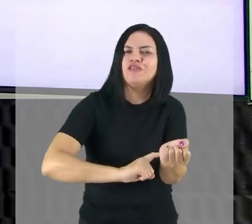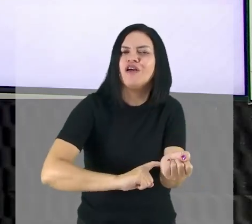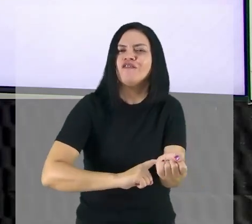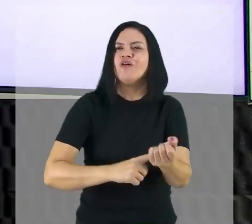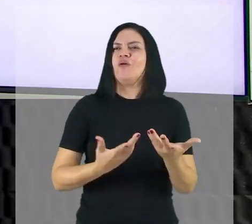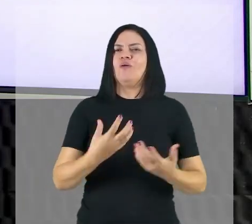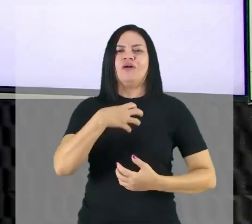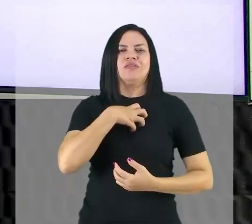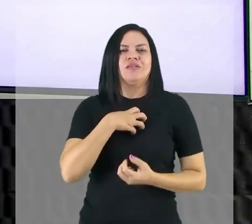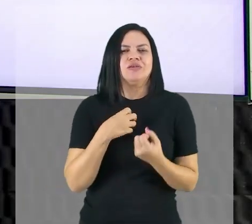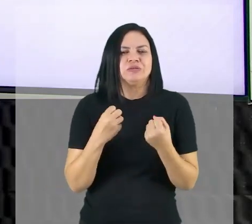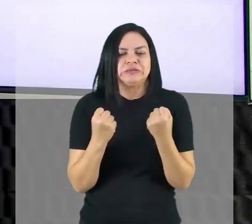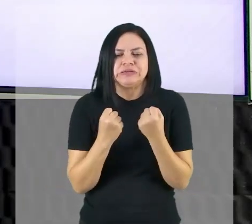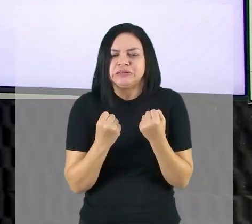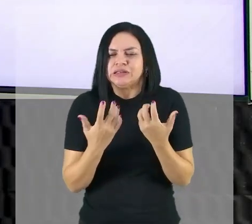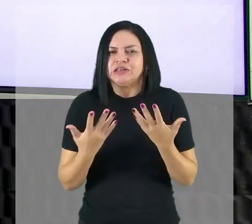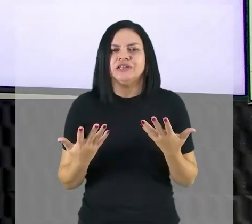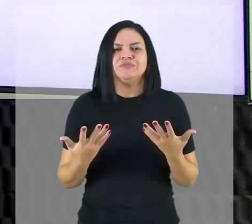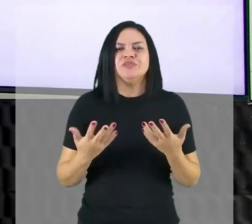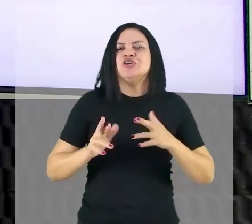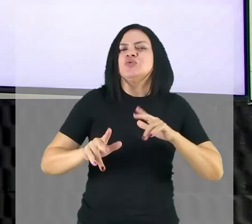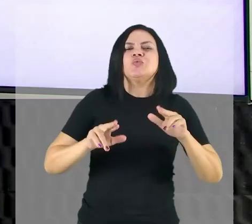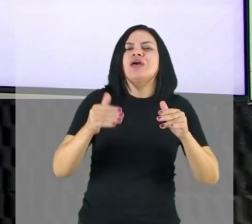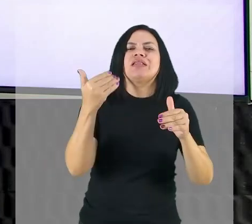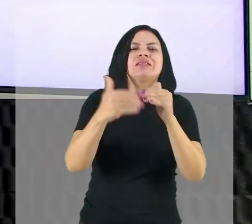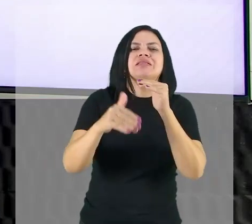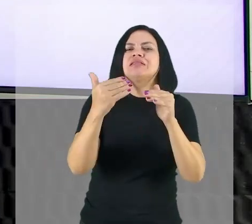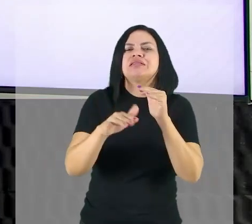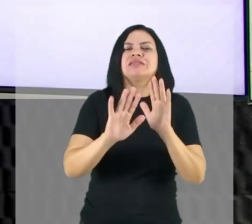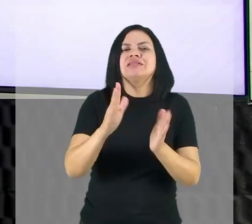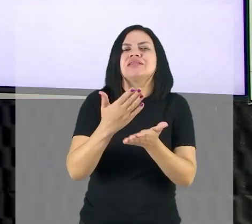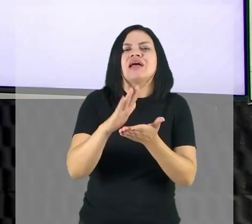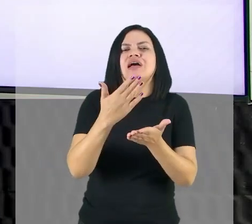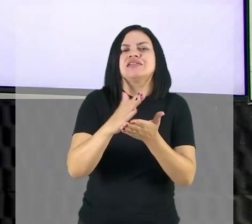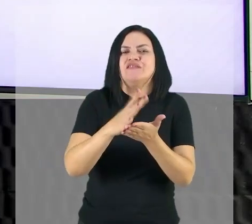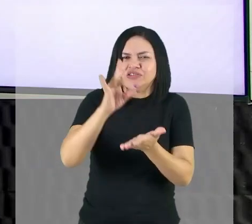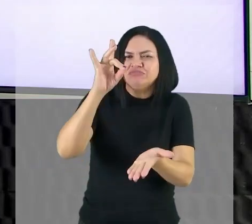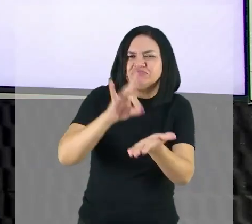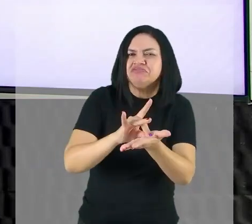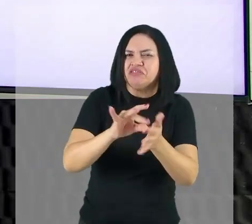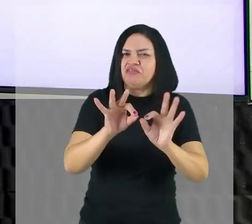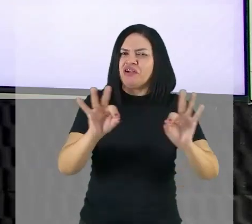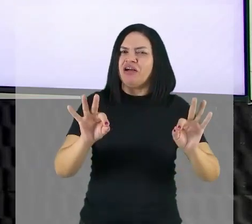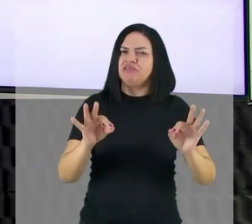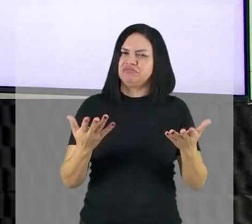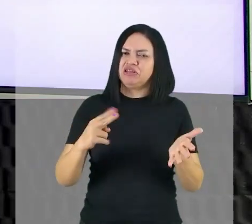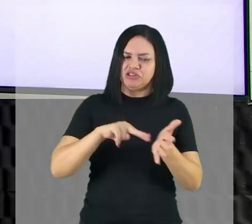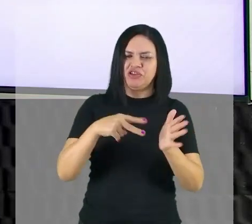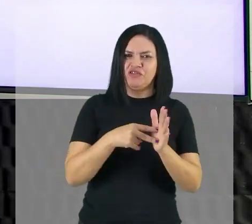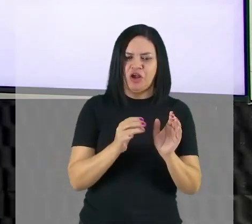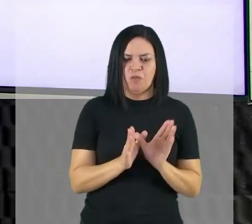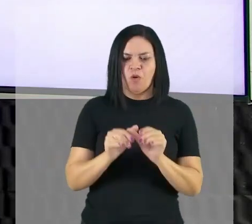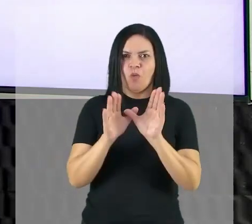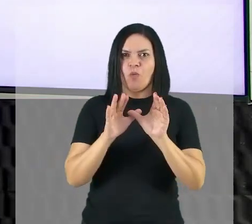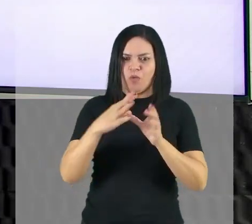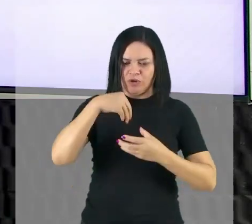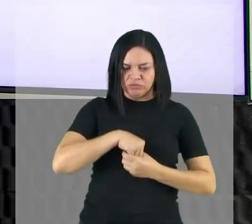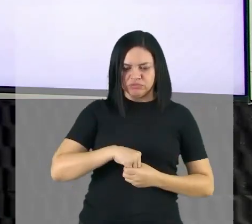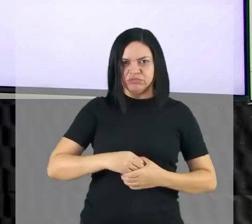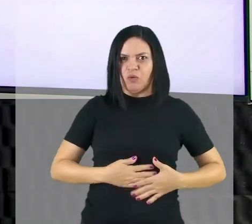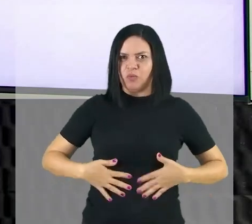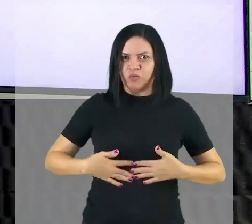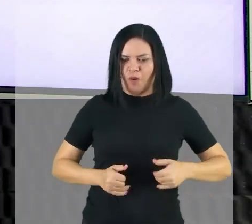um sentimento comigo que não tem nada a ver com o pé da letra, né? O significado de borboletas estarem de